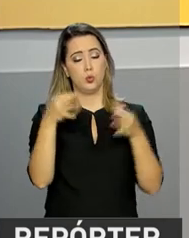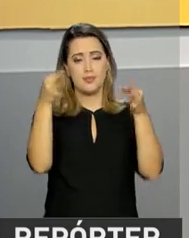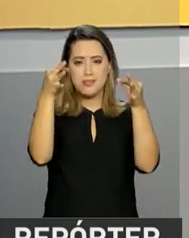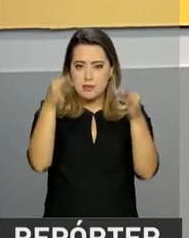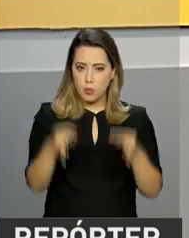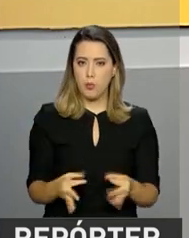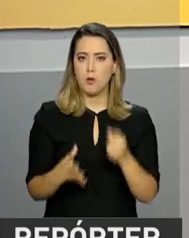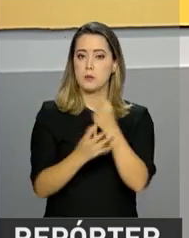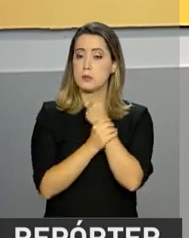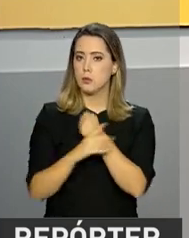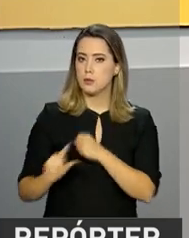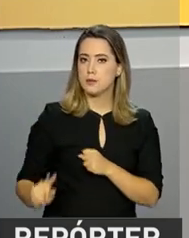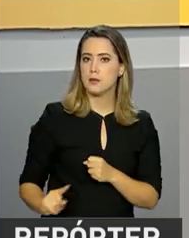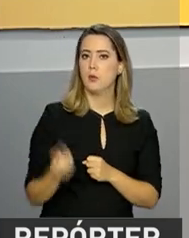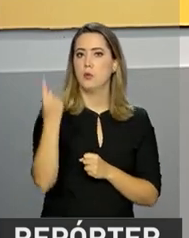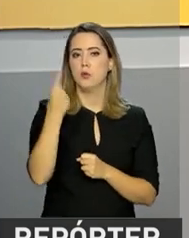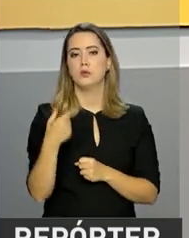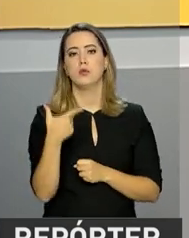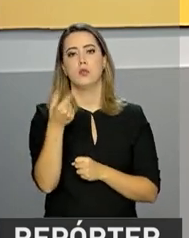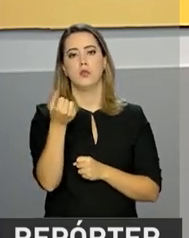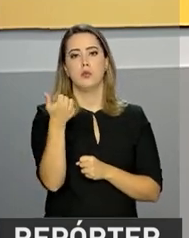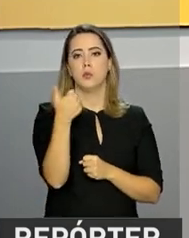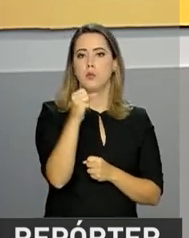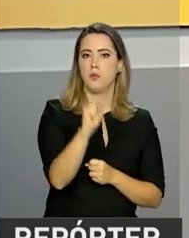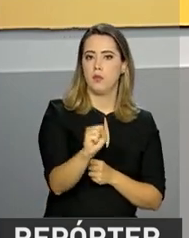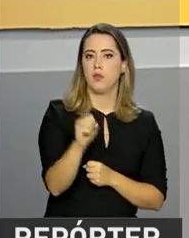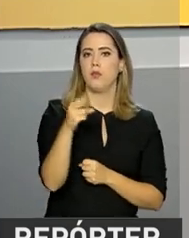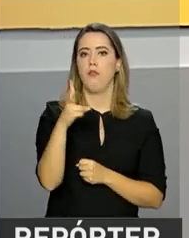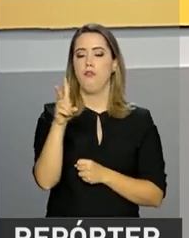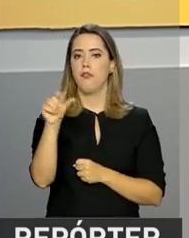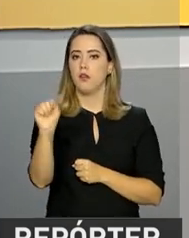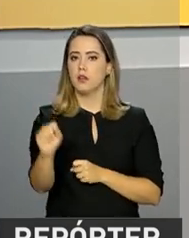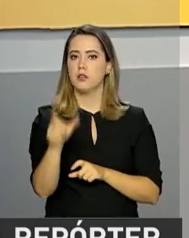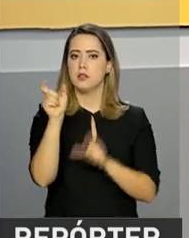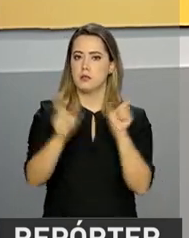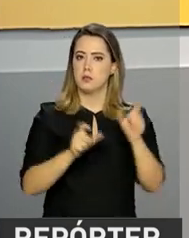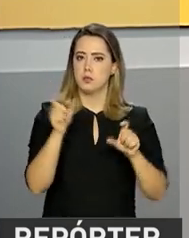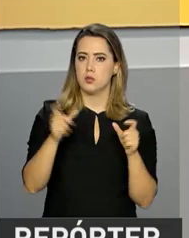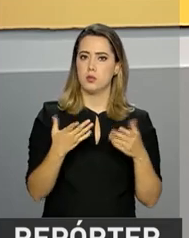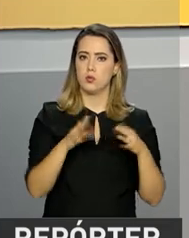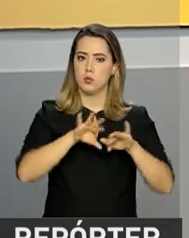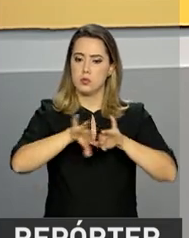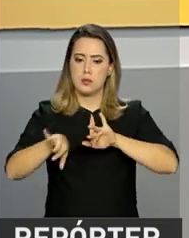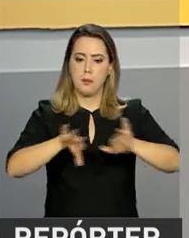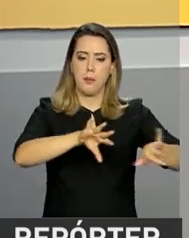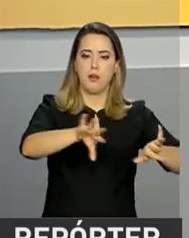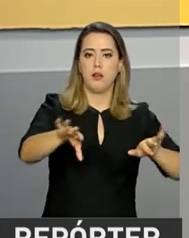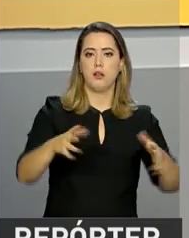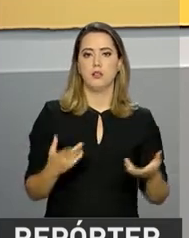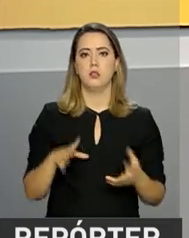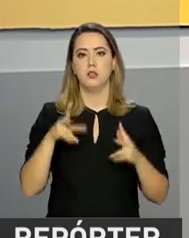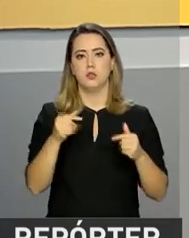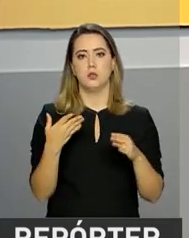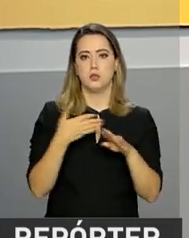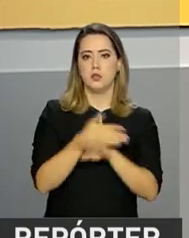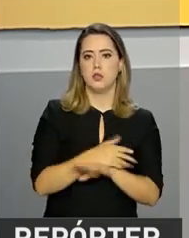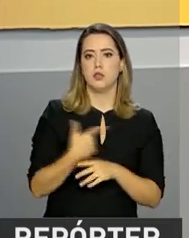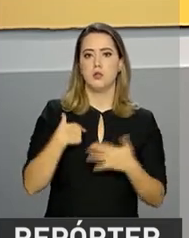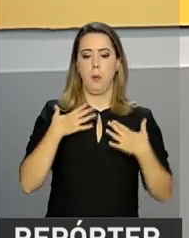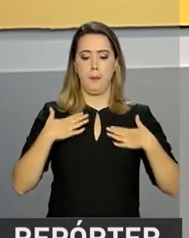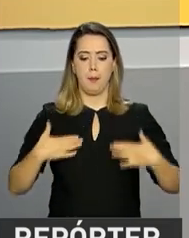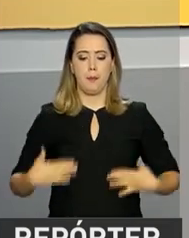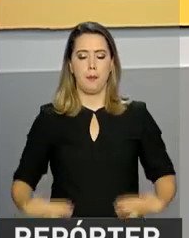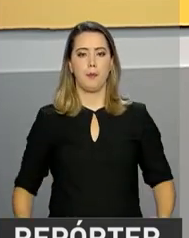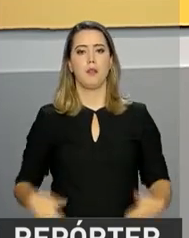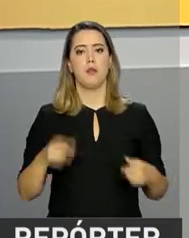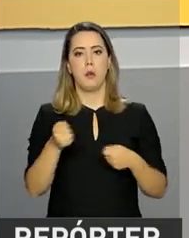de segurança únicas. São 208 vagas e os presos ficam em celas separadas. Todos que entram passam por